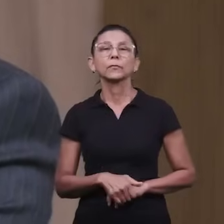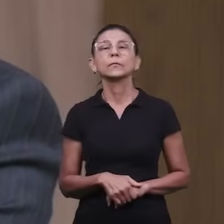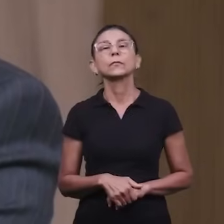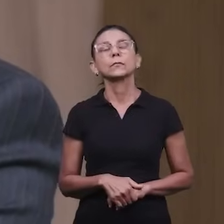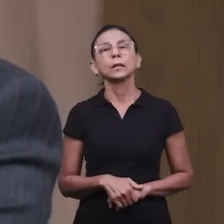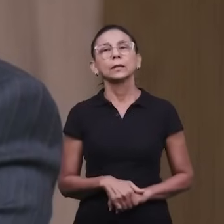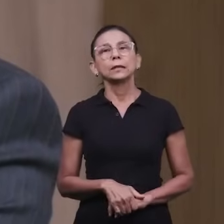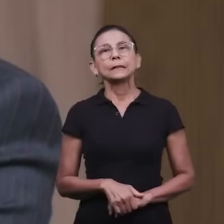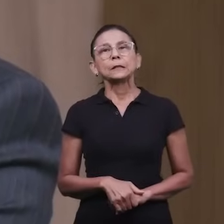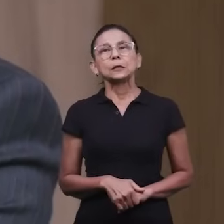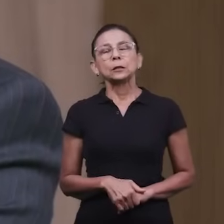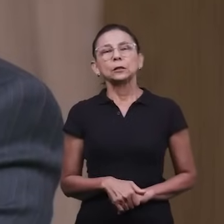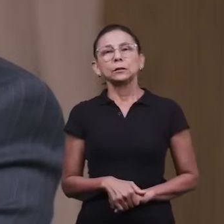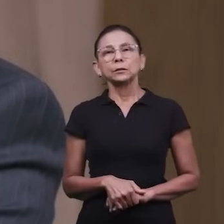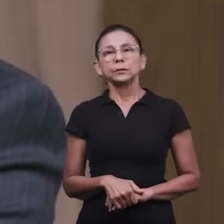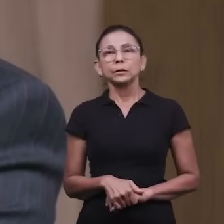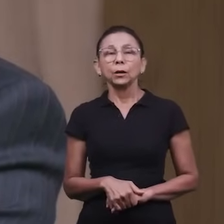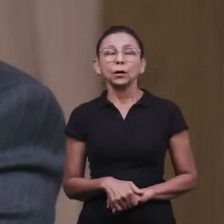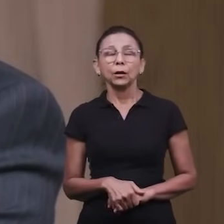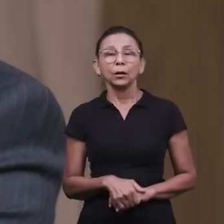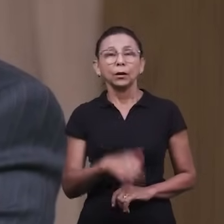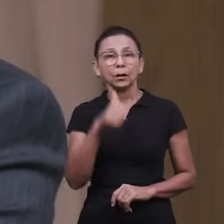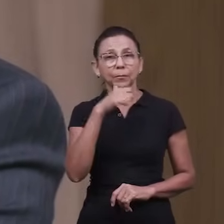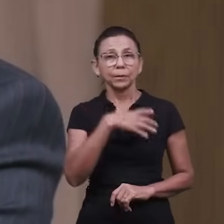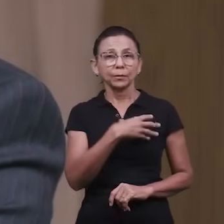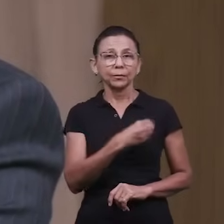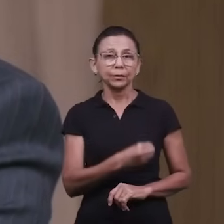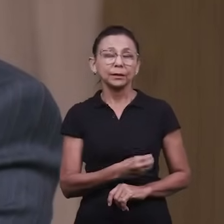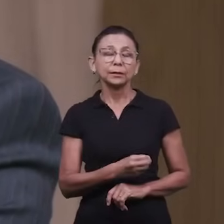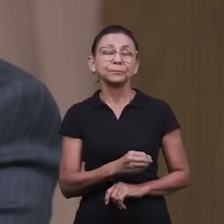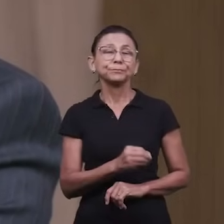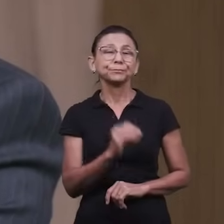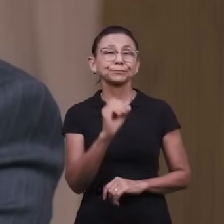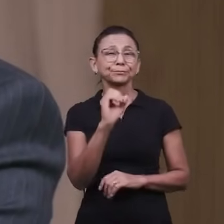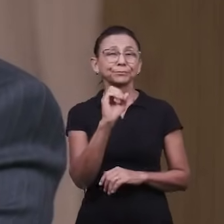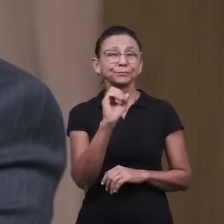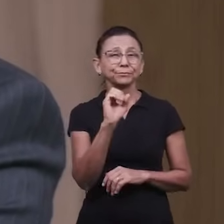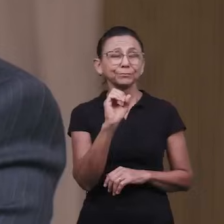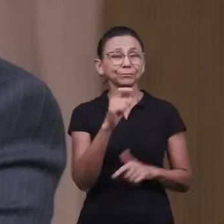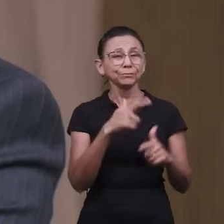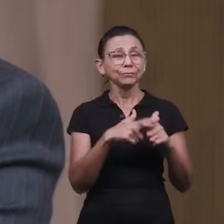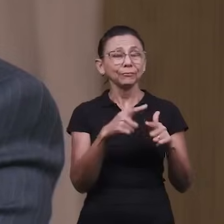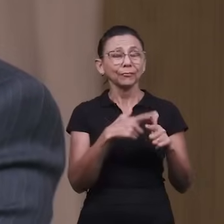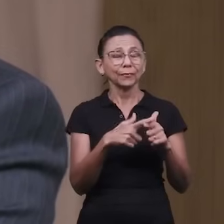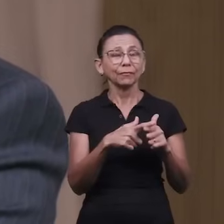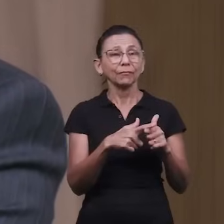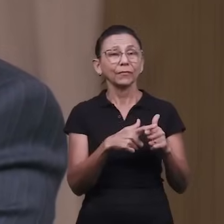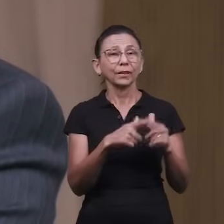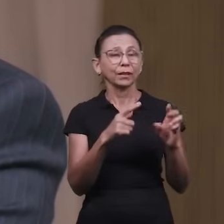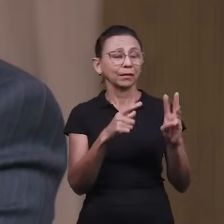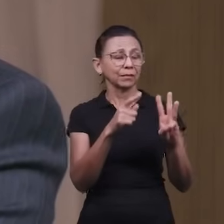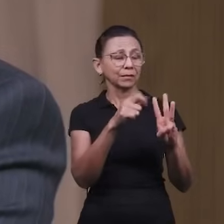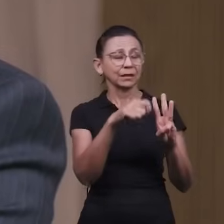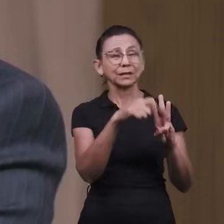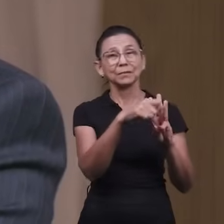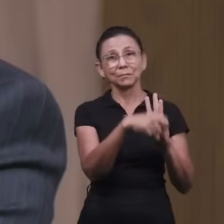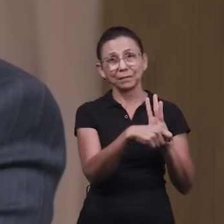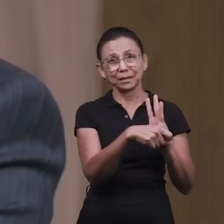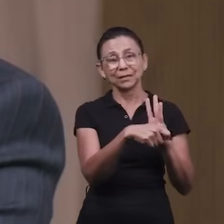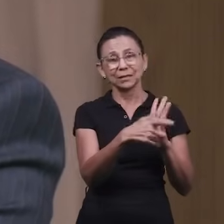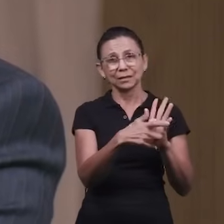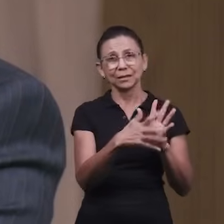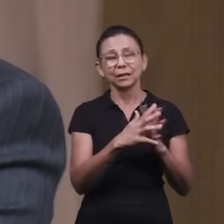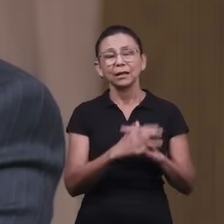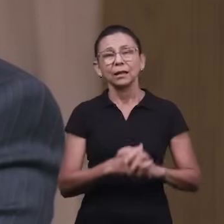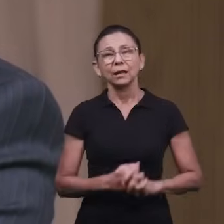meses com a situação da minha filha. E ela pontuou uma coisa que nós